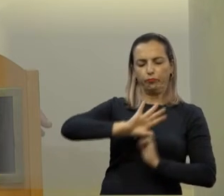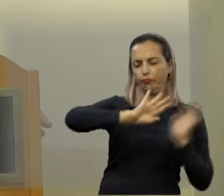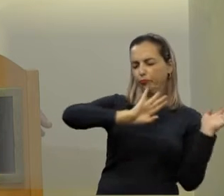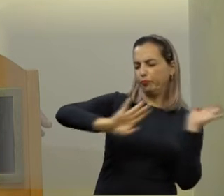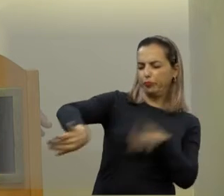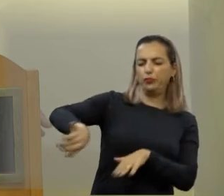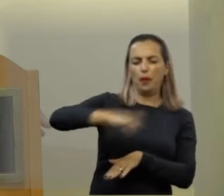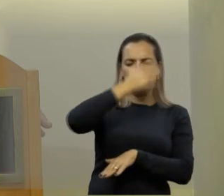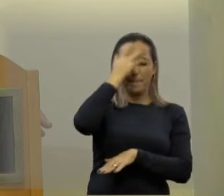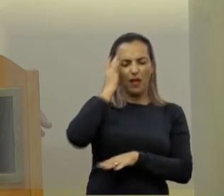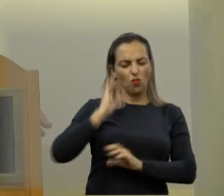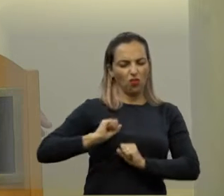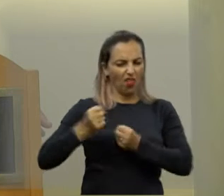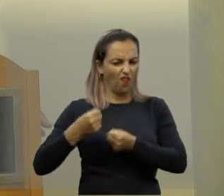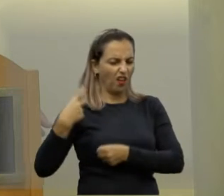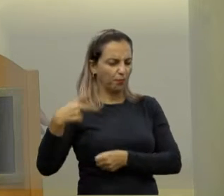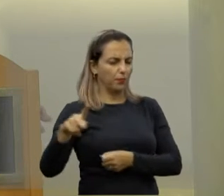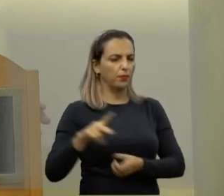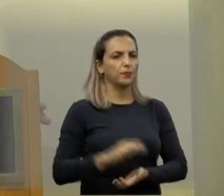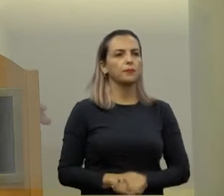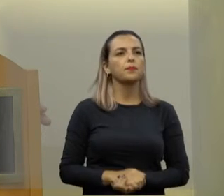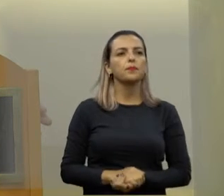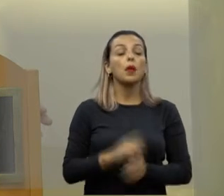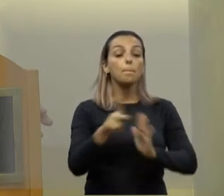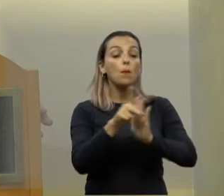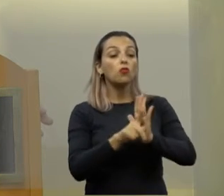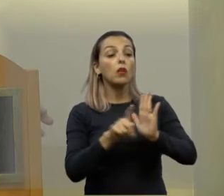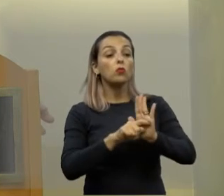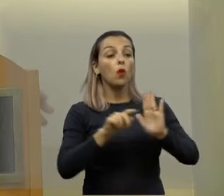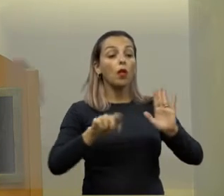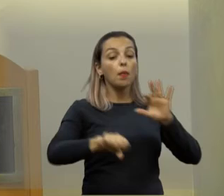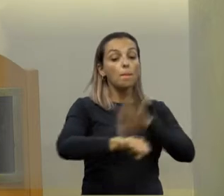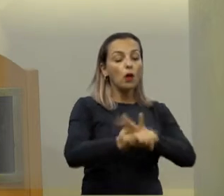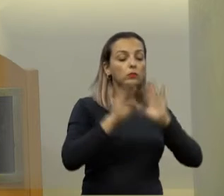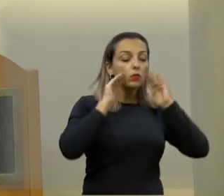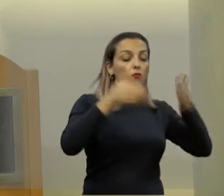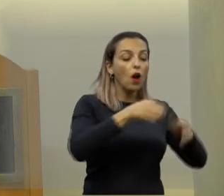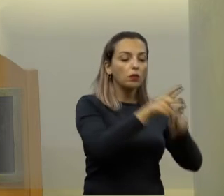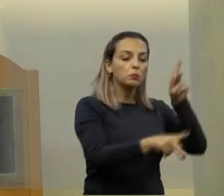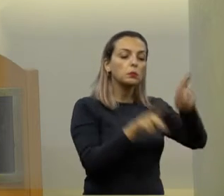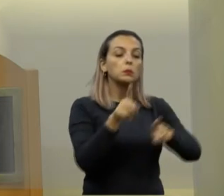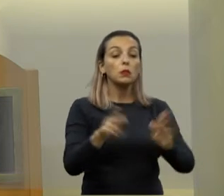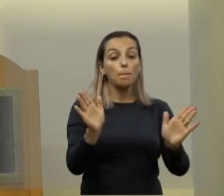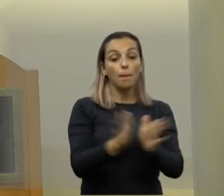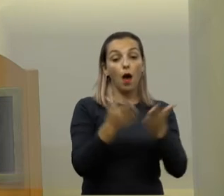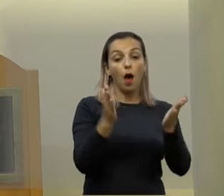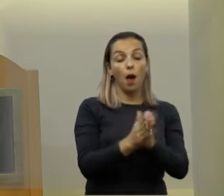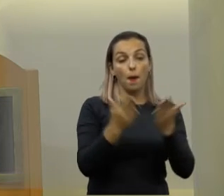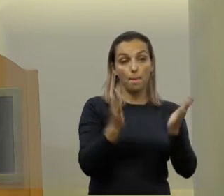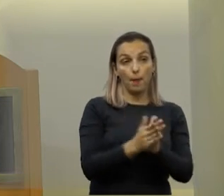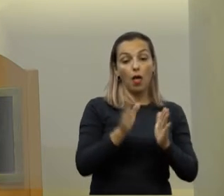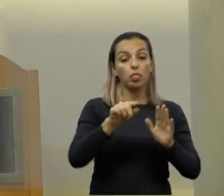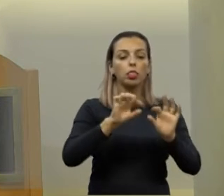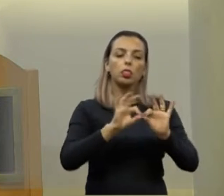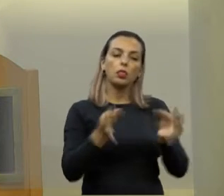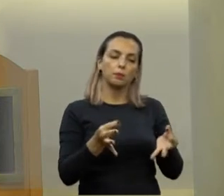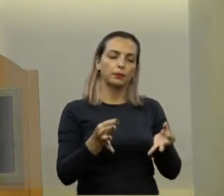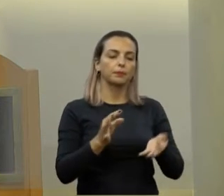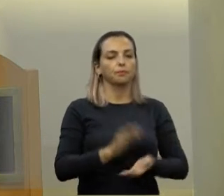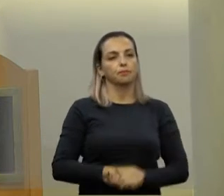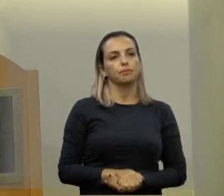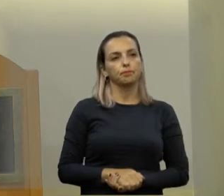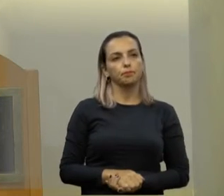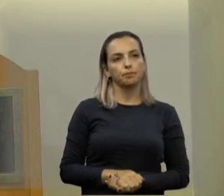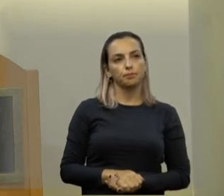defenda esse projeto na verdade protege o Povo Presidente os mais fotos não é simples assim